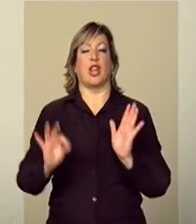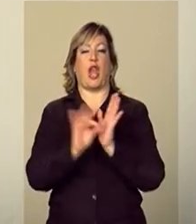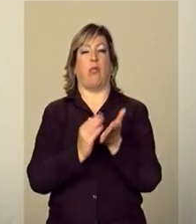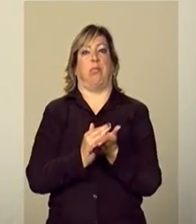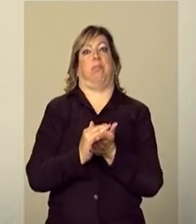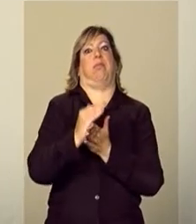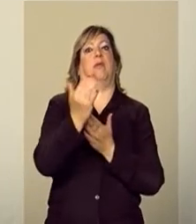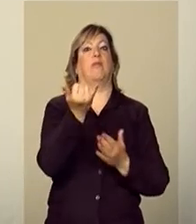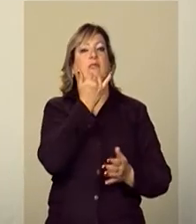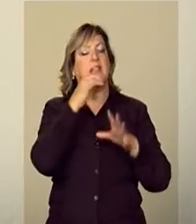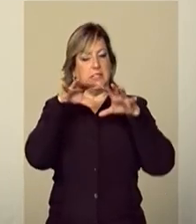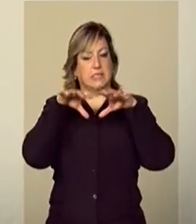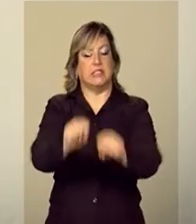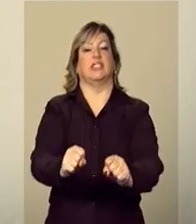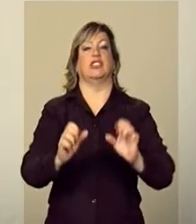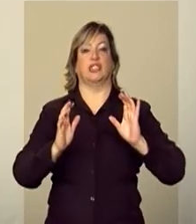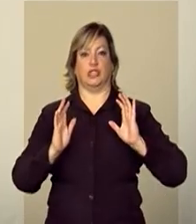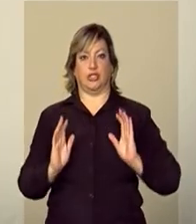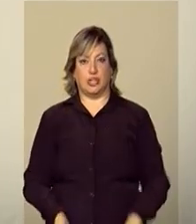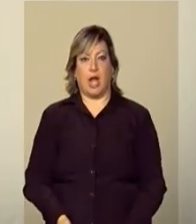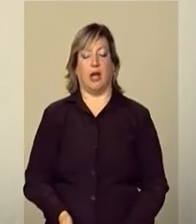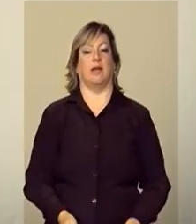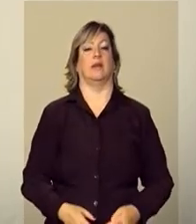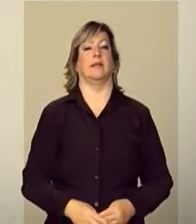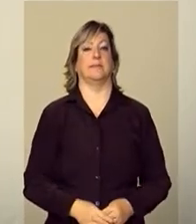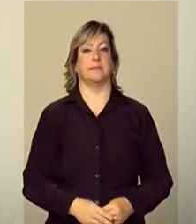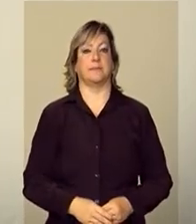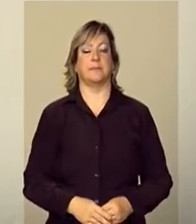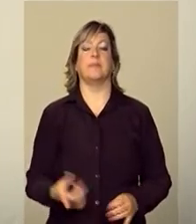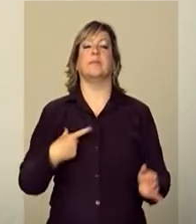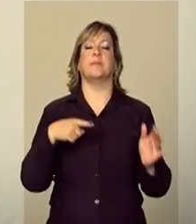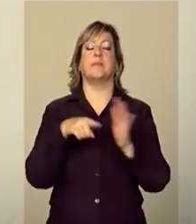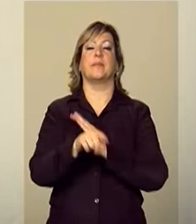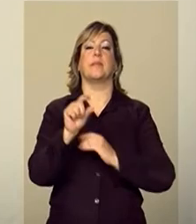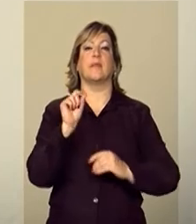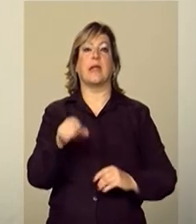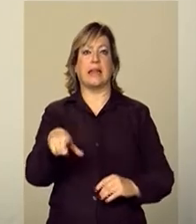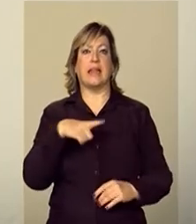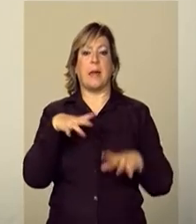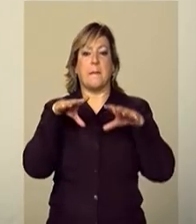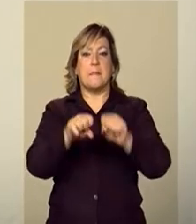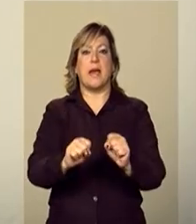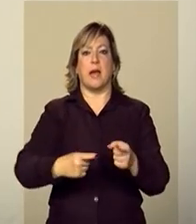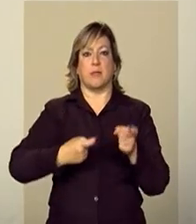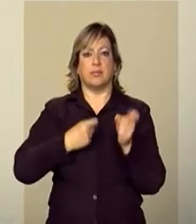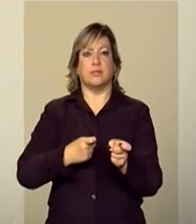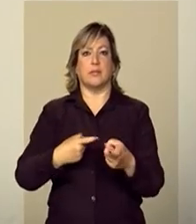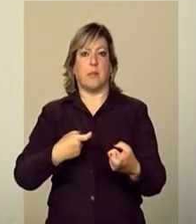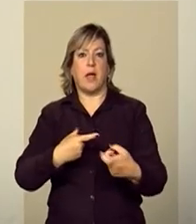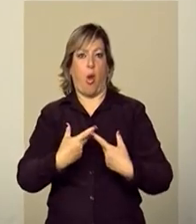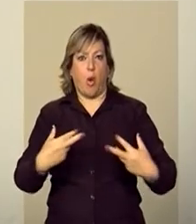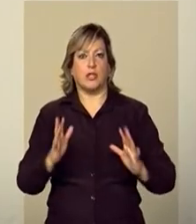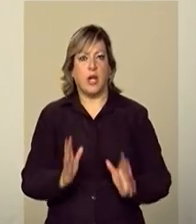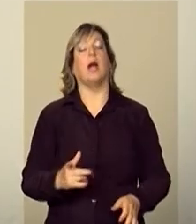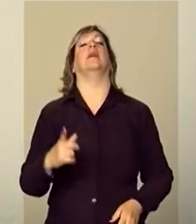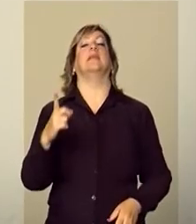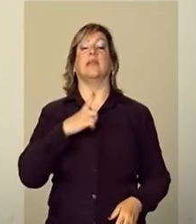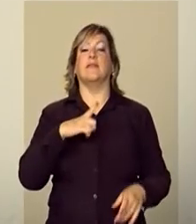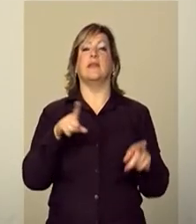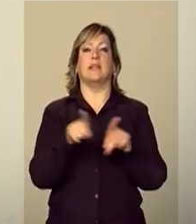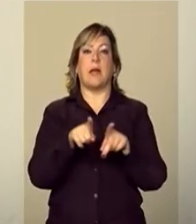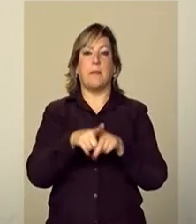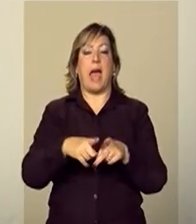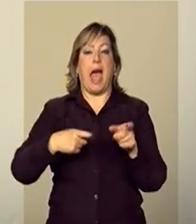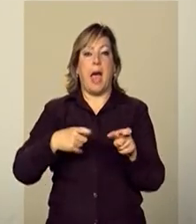tráfico de entorpecentes eo crime organizado e houve também a apreensão de armas por exemplo a ouvir-se Luciano de